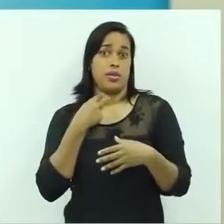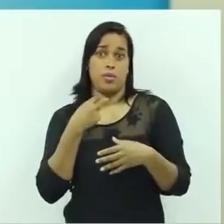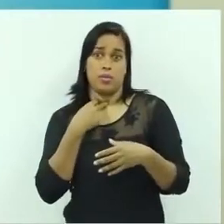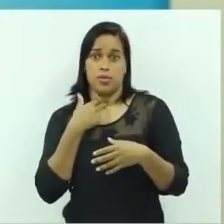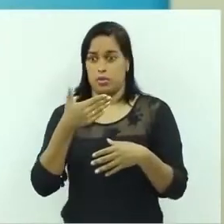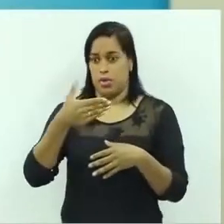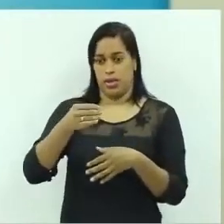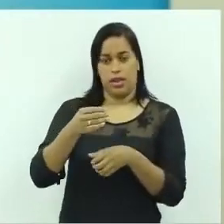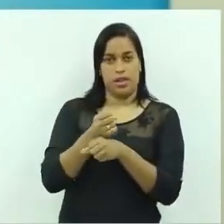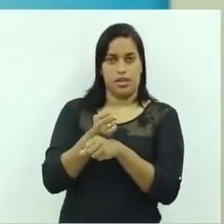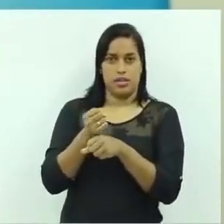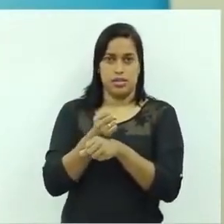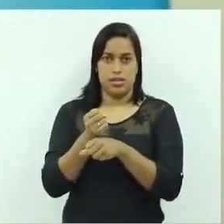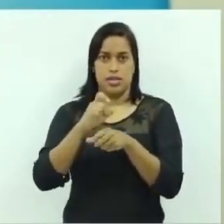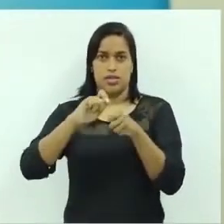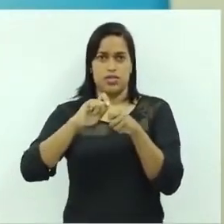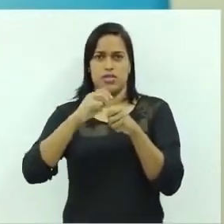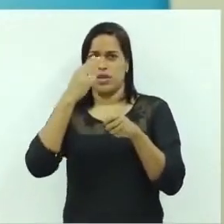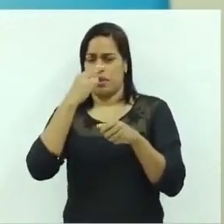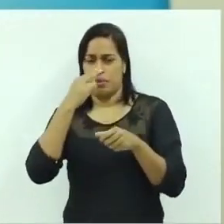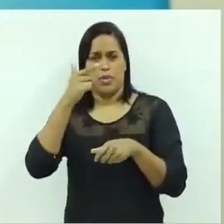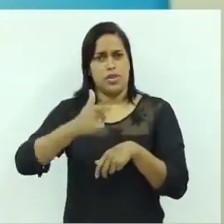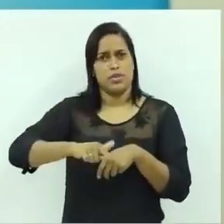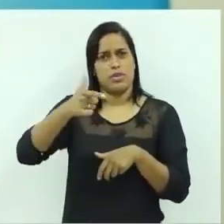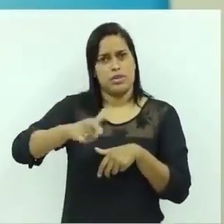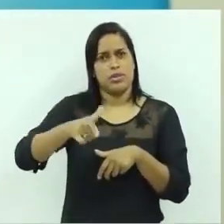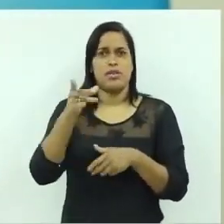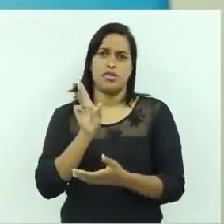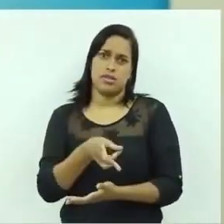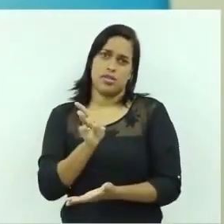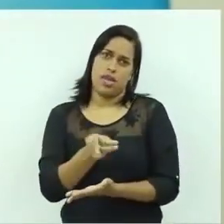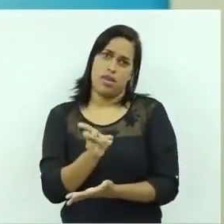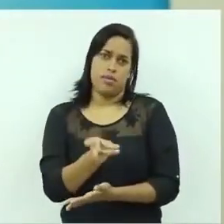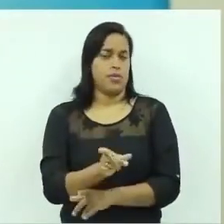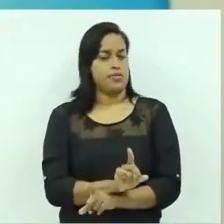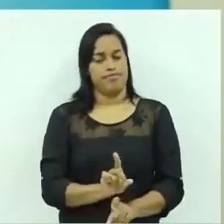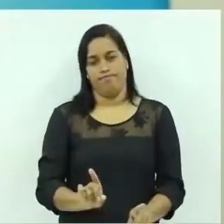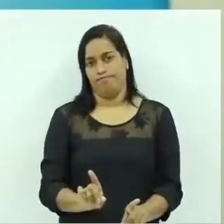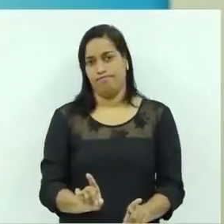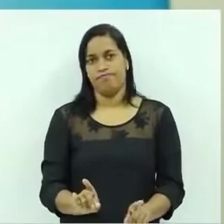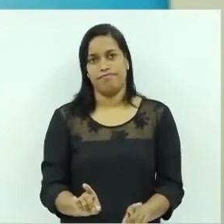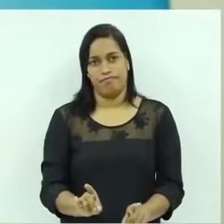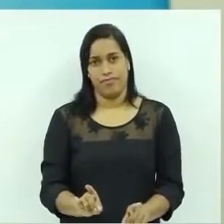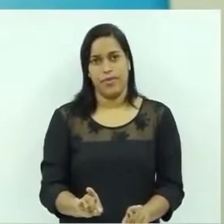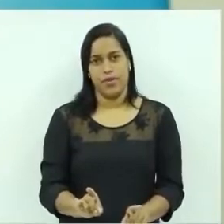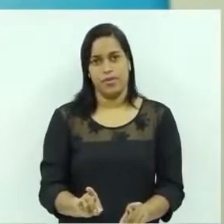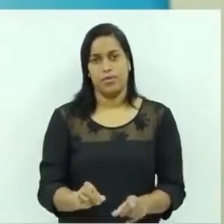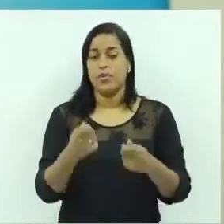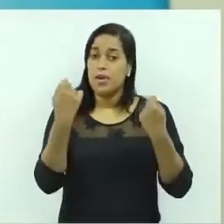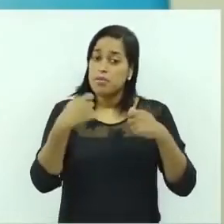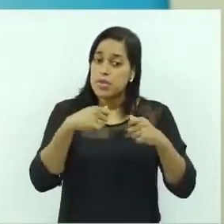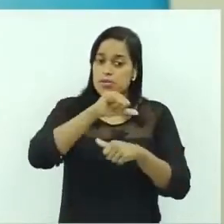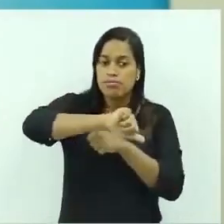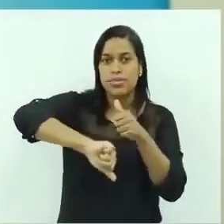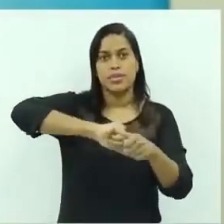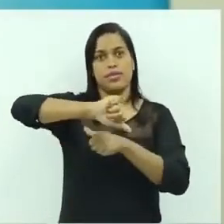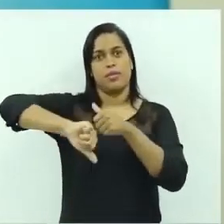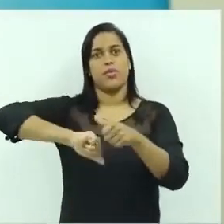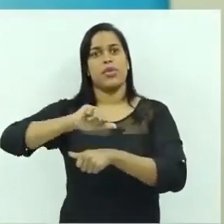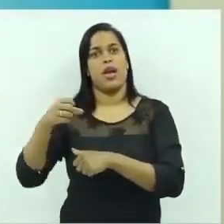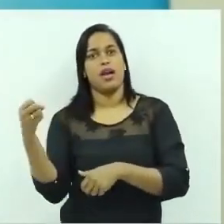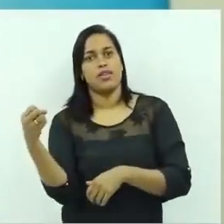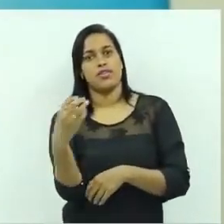passar 10 anos fazendo a mesma coisa do mesmo jeito. Nós não podemos, e essas empresas que se